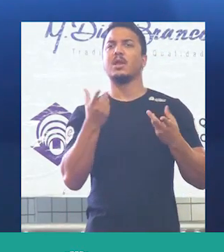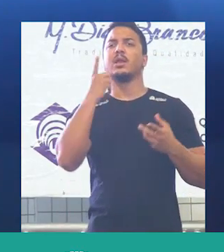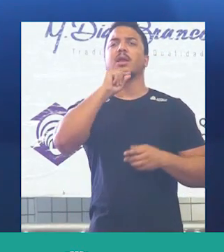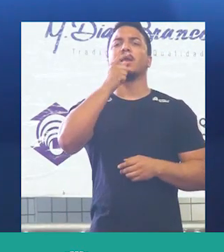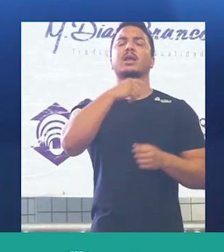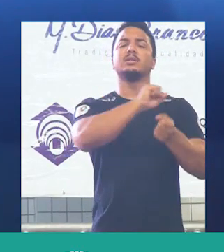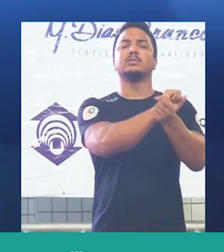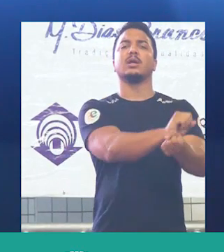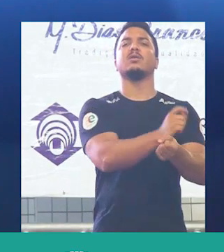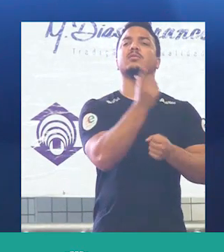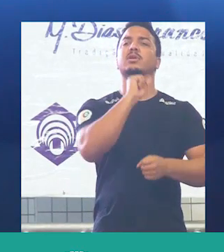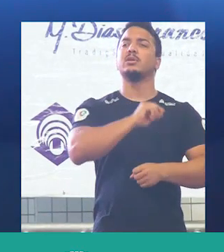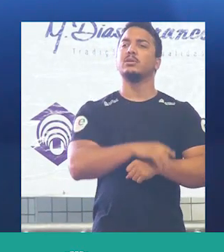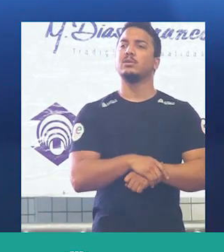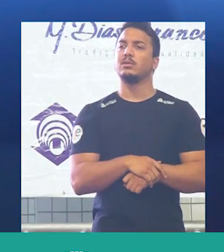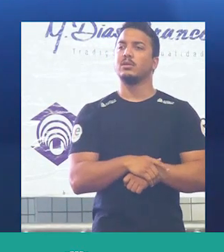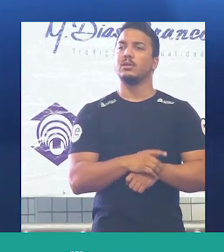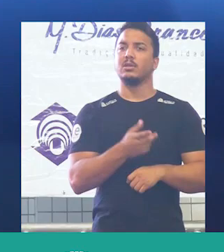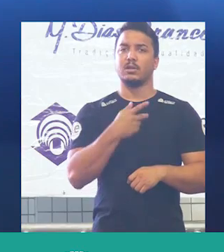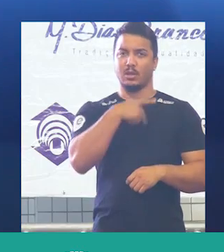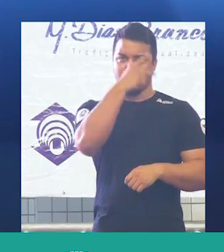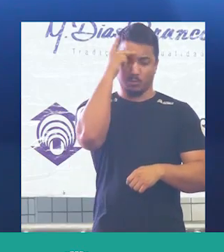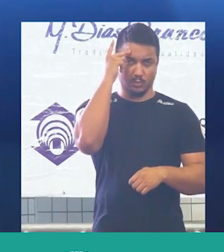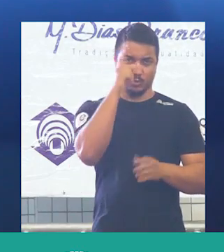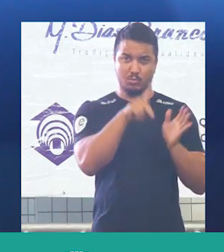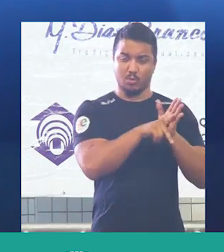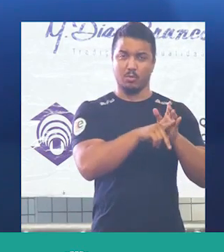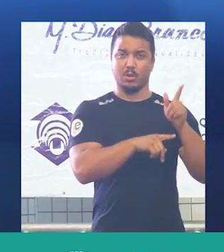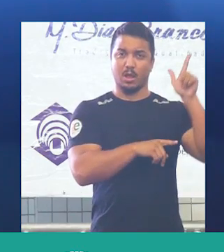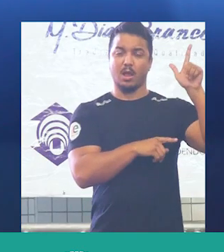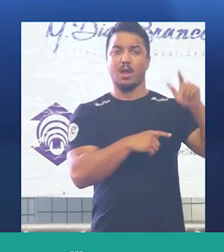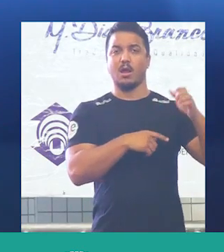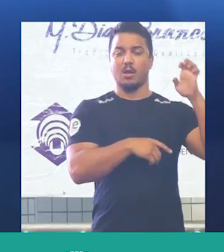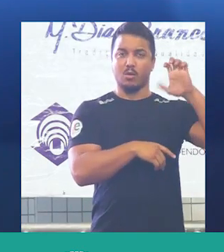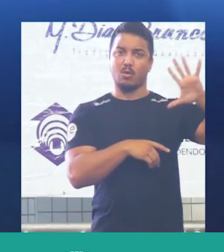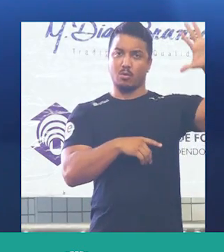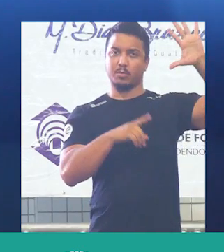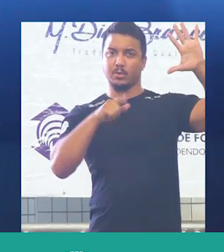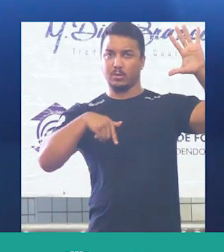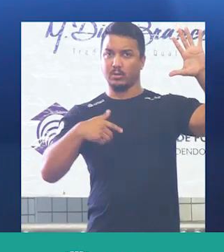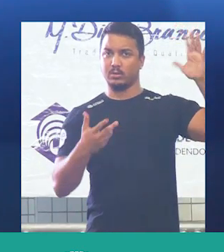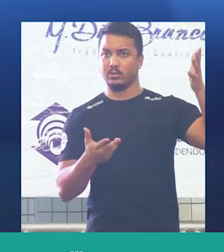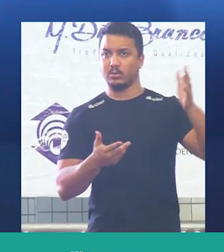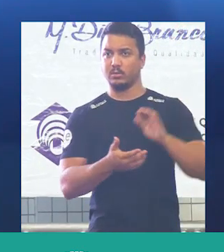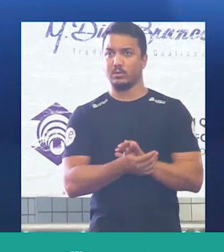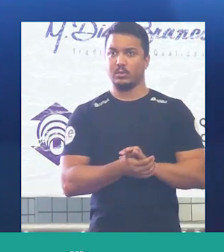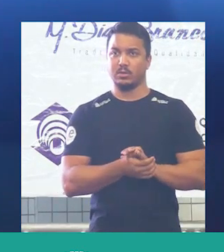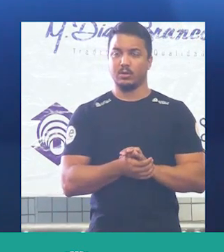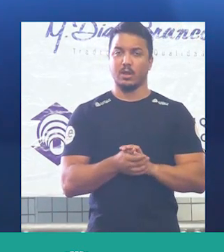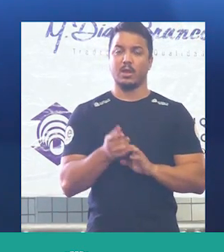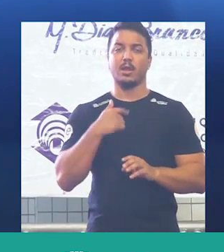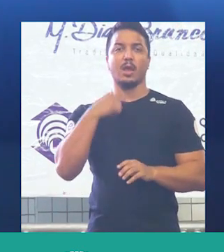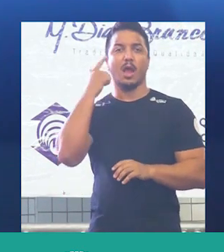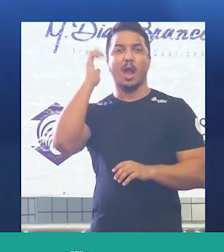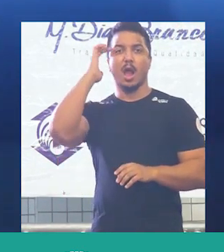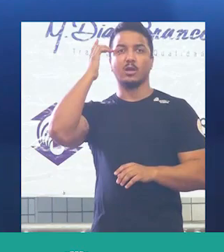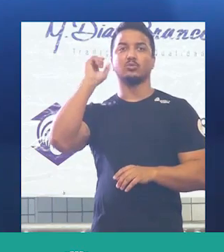era escravizado? Os povos germânicos. Não era não? Que eram